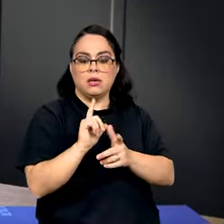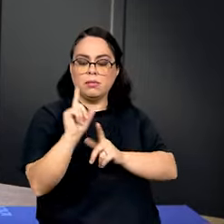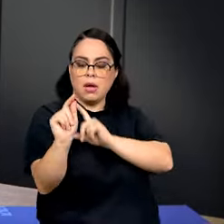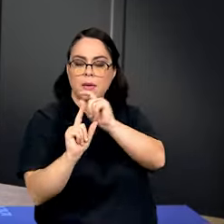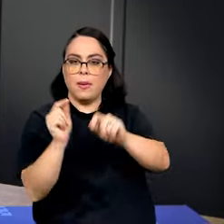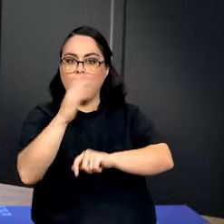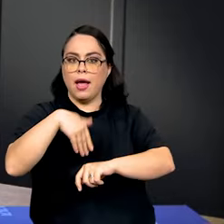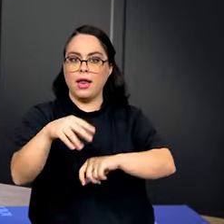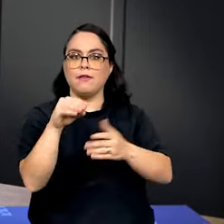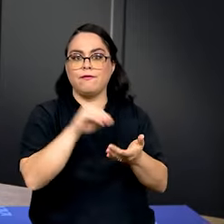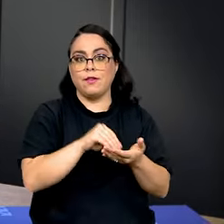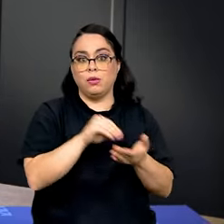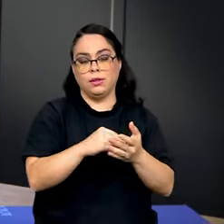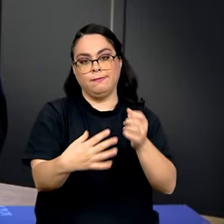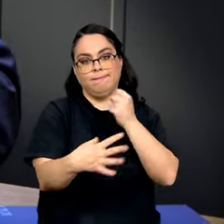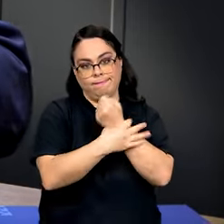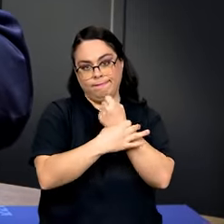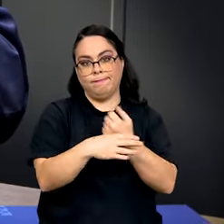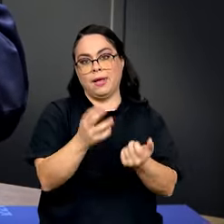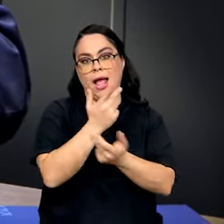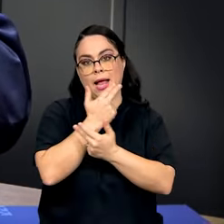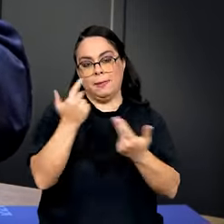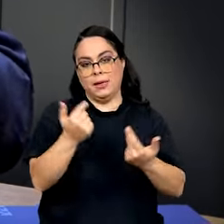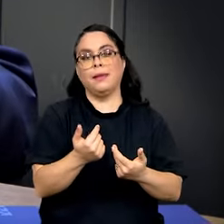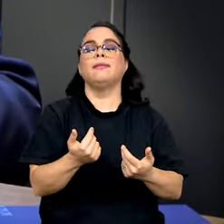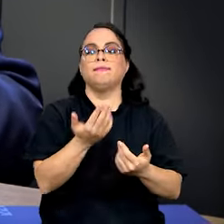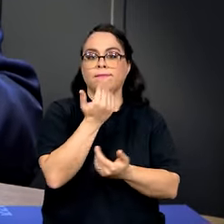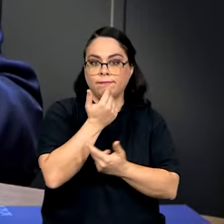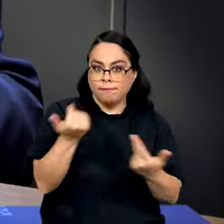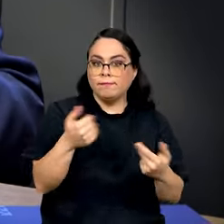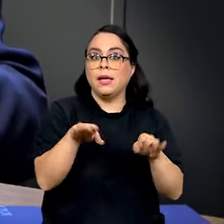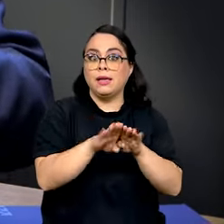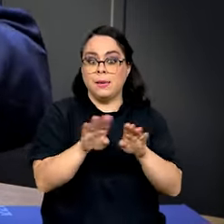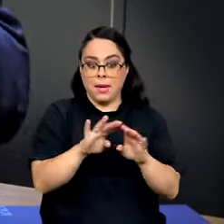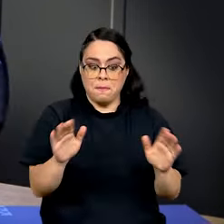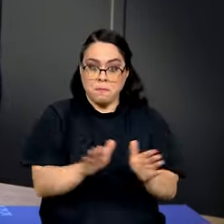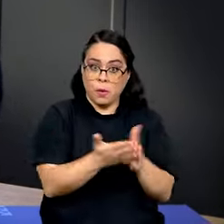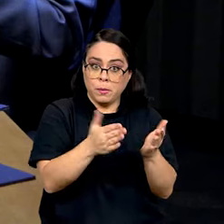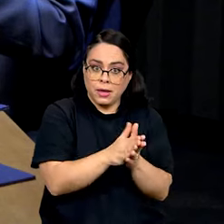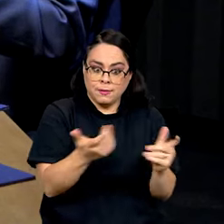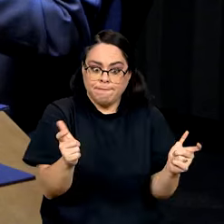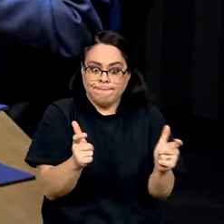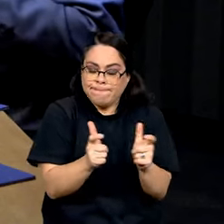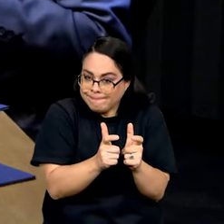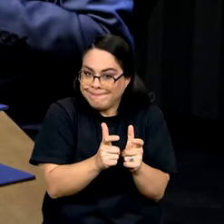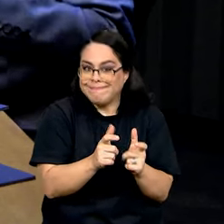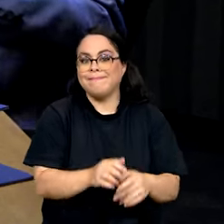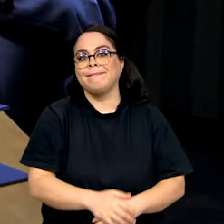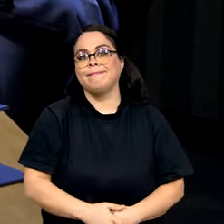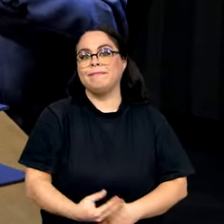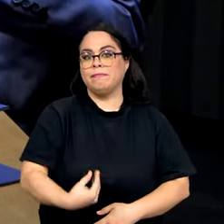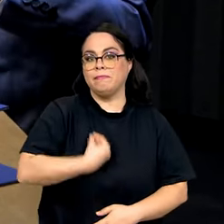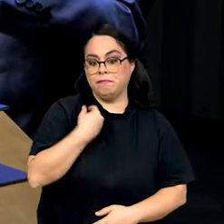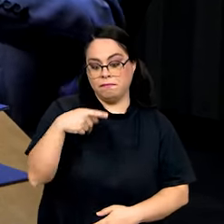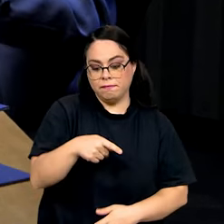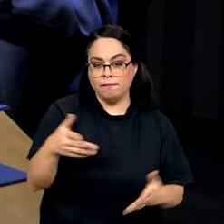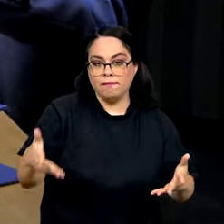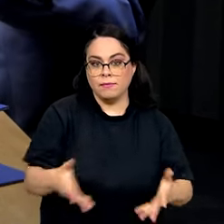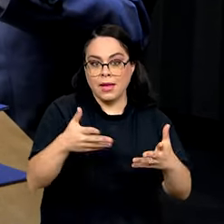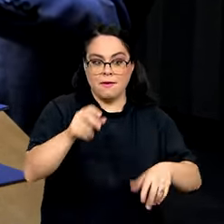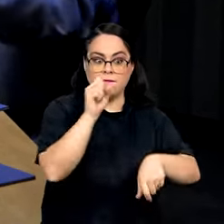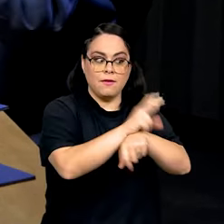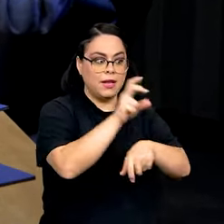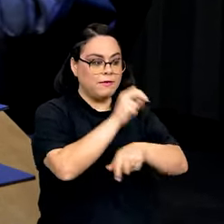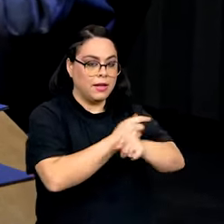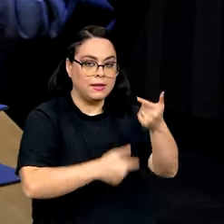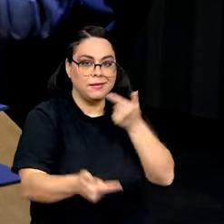sair da insegurança alimentar e ainda reduzindo a extrema pobreza e a pobreza aqui também o estímulo